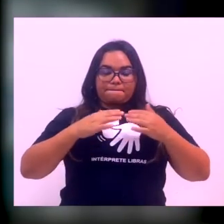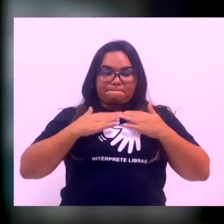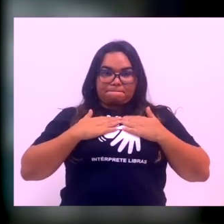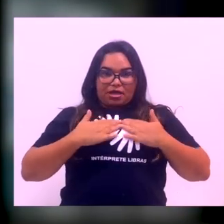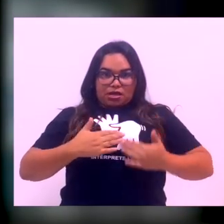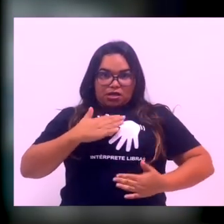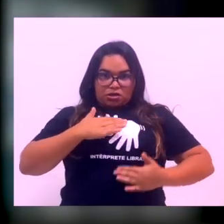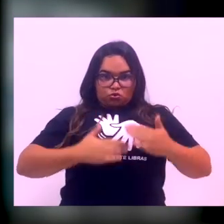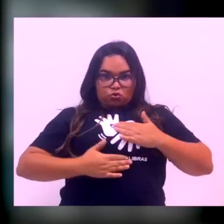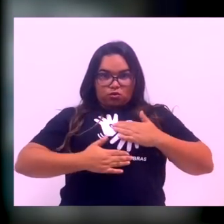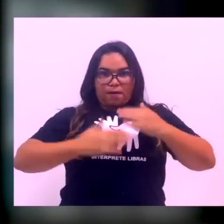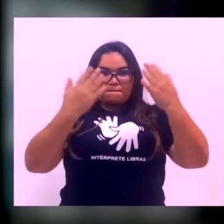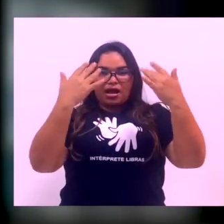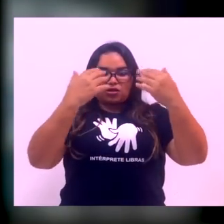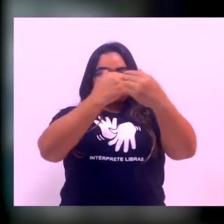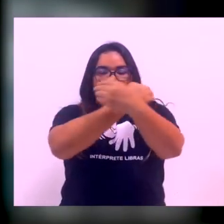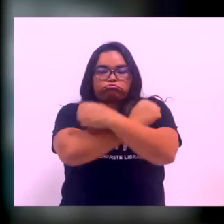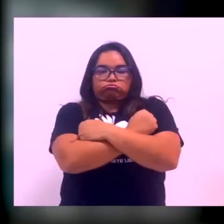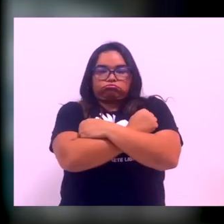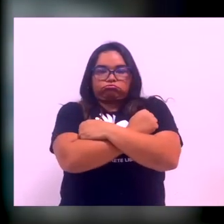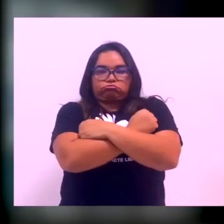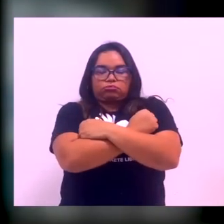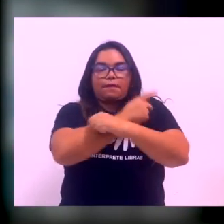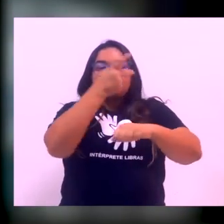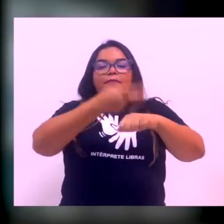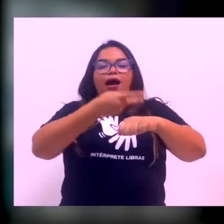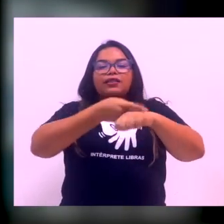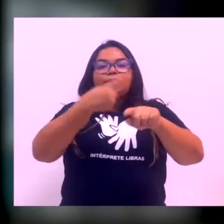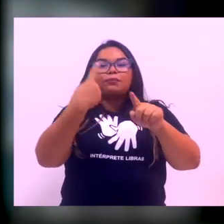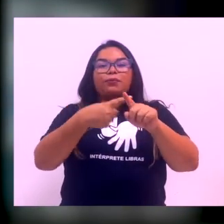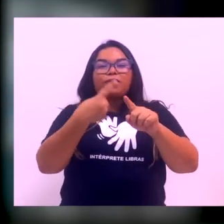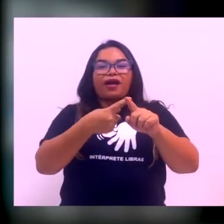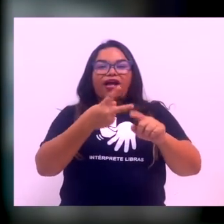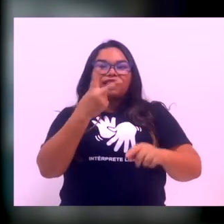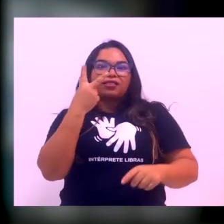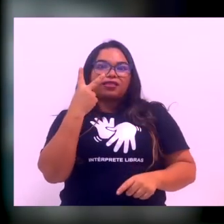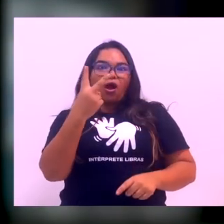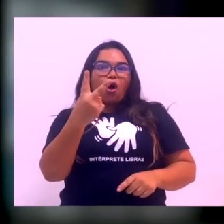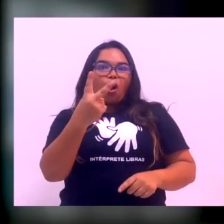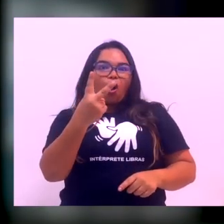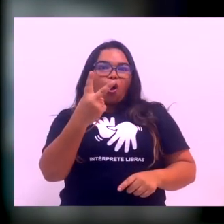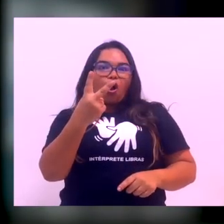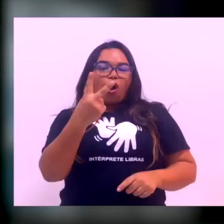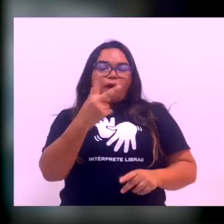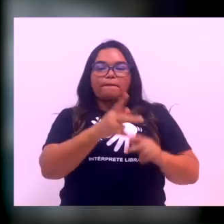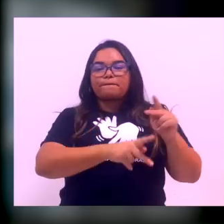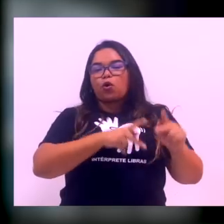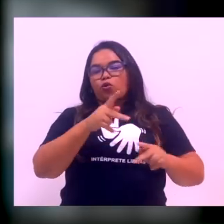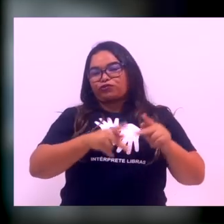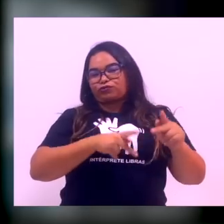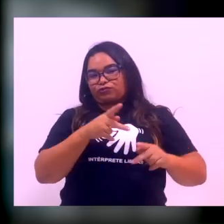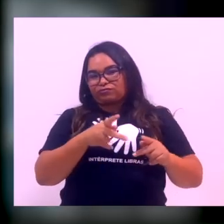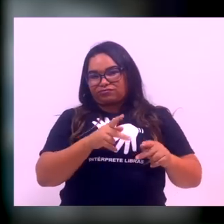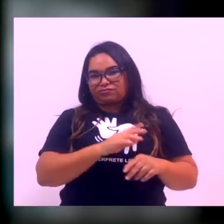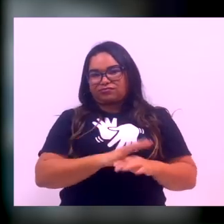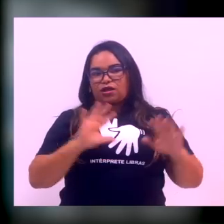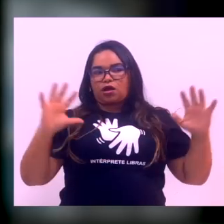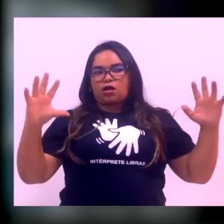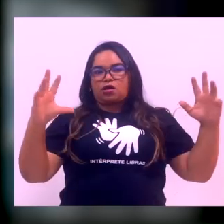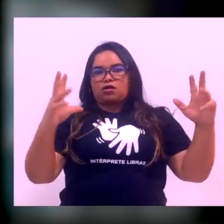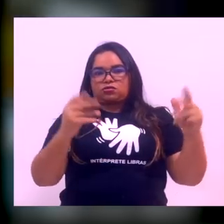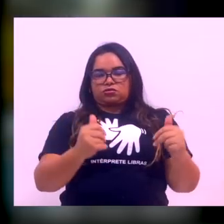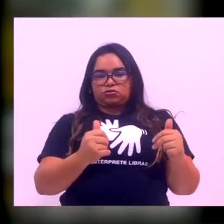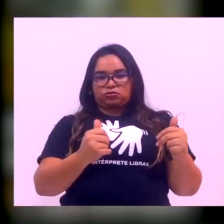O peito e os braços eram de prata. Há dois componentes, peito e braço. E haverá dois componentes no próximo